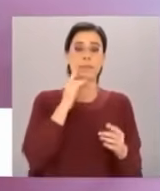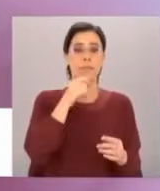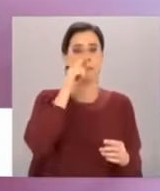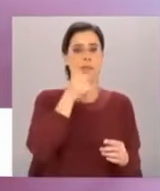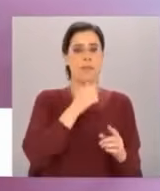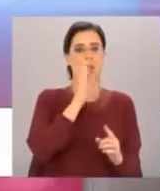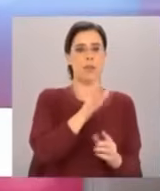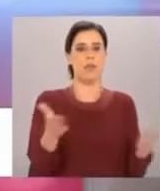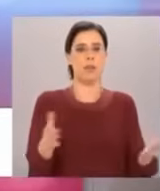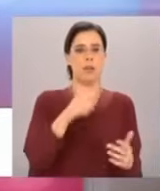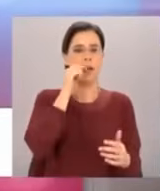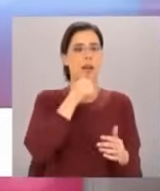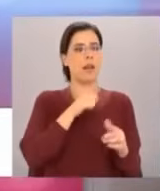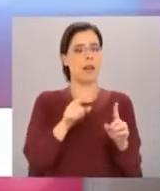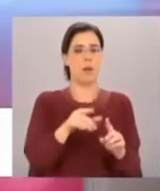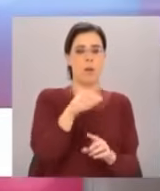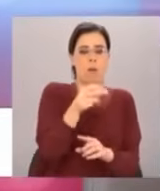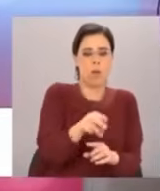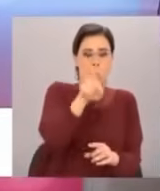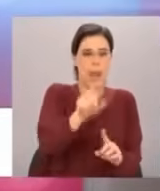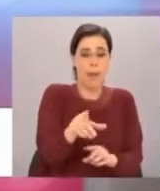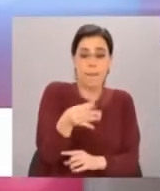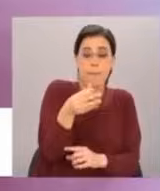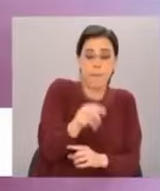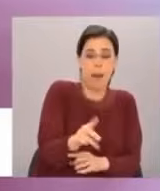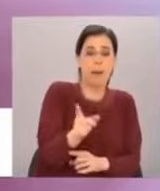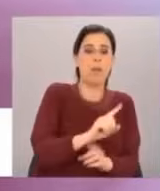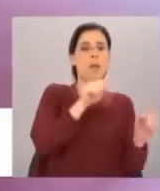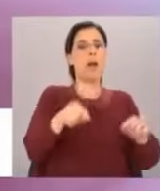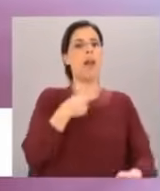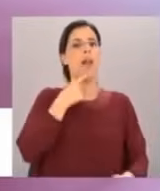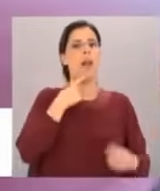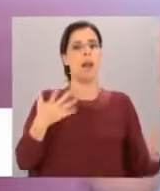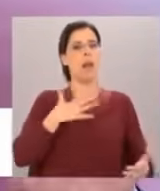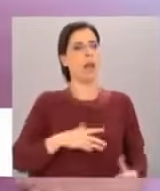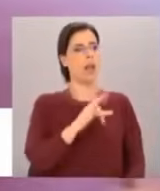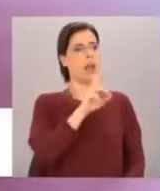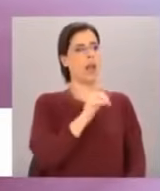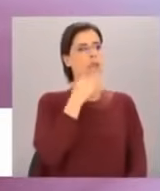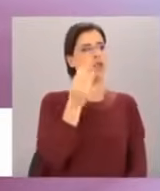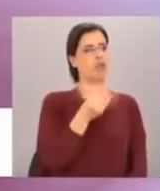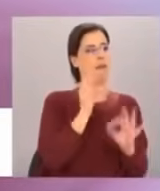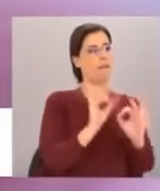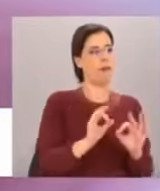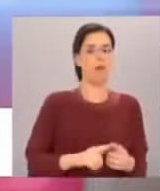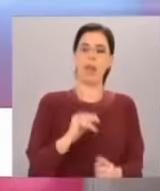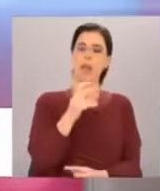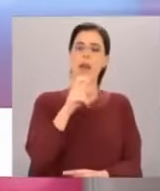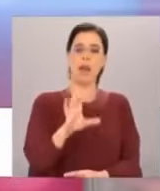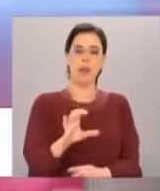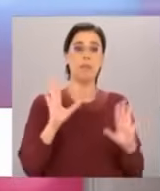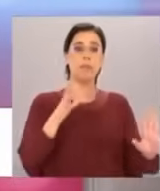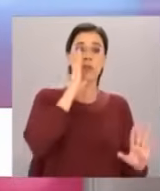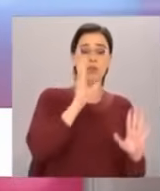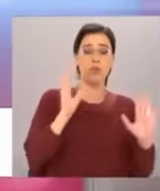já lhe disse isto aí nós não pode não não pode vir aqui dizer que quer um RS jovem mais provável e receber